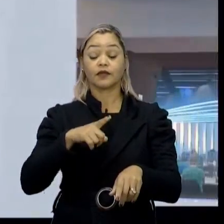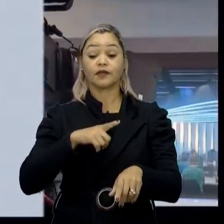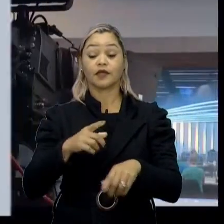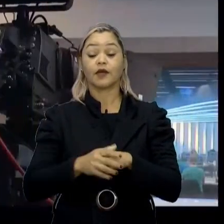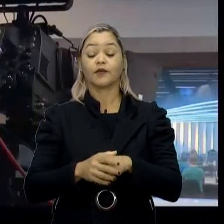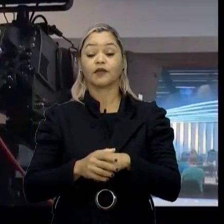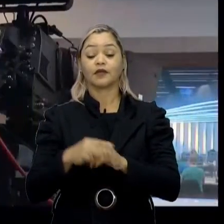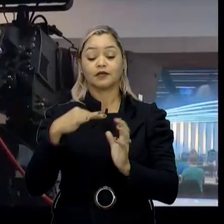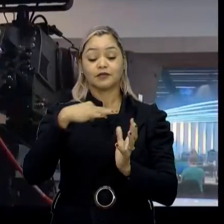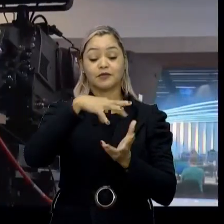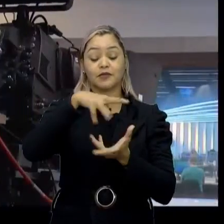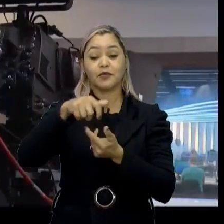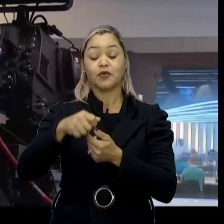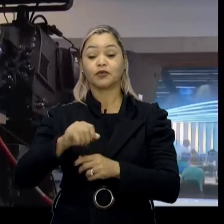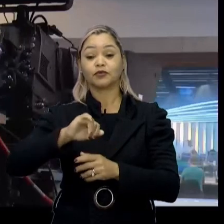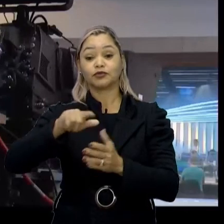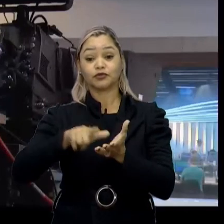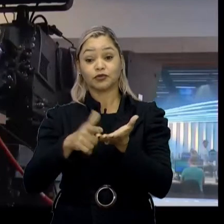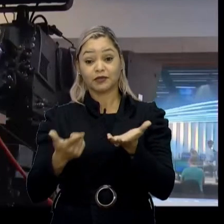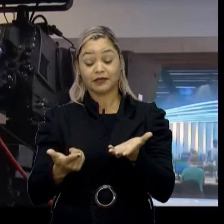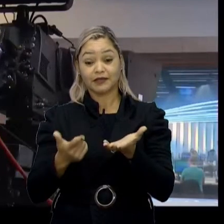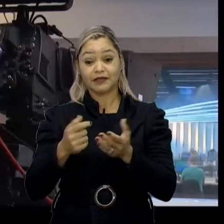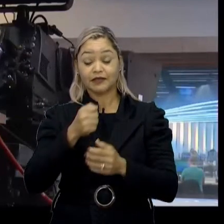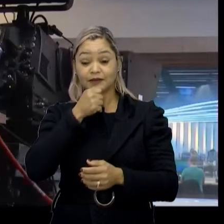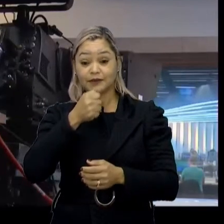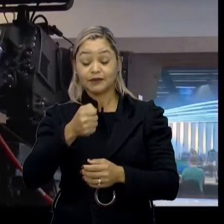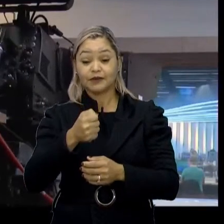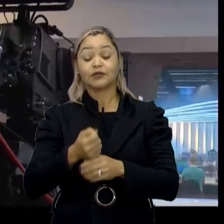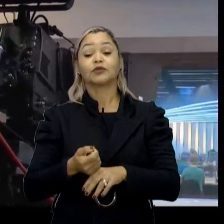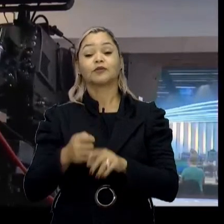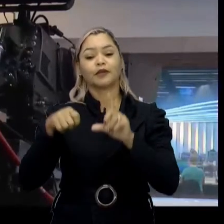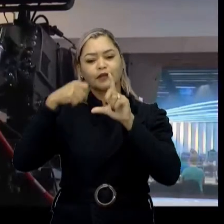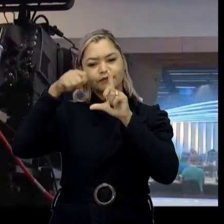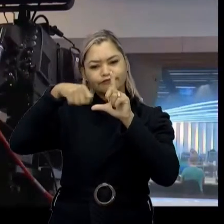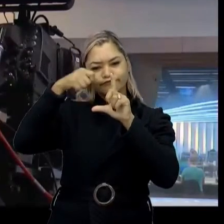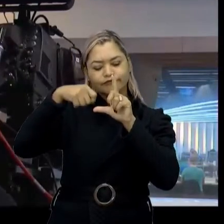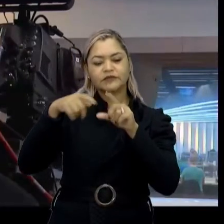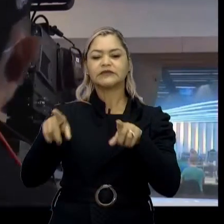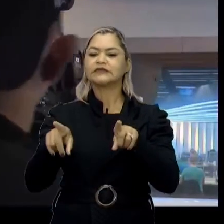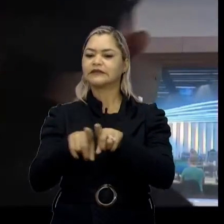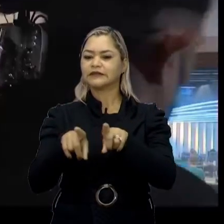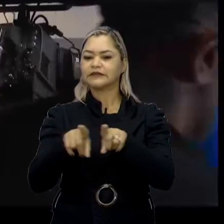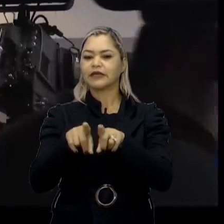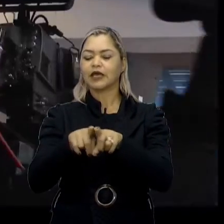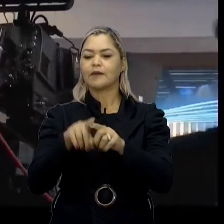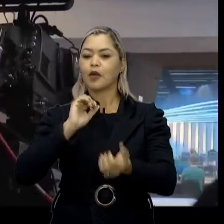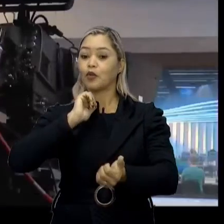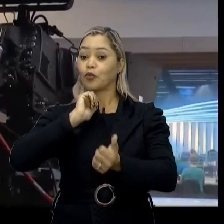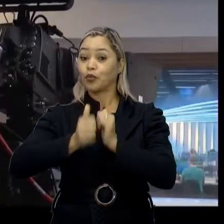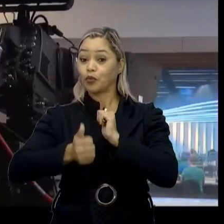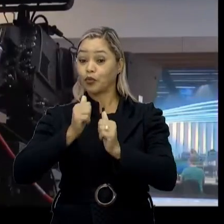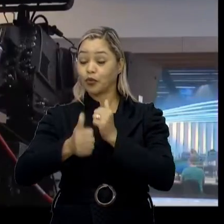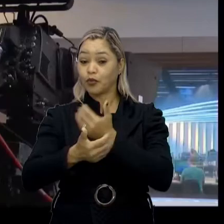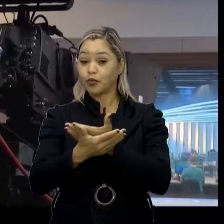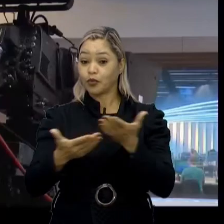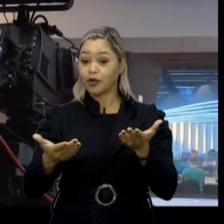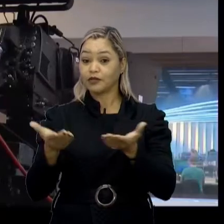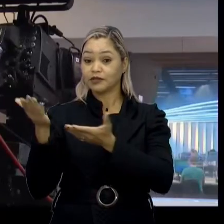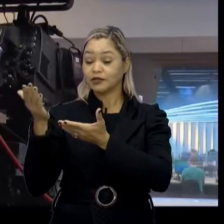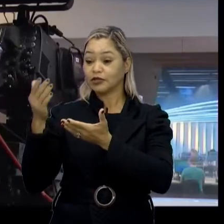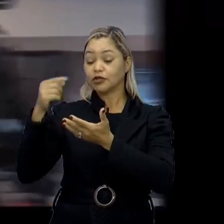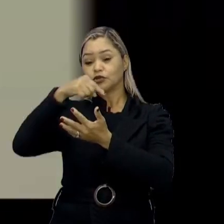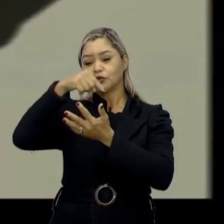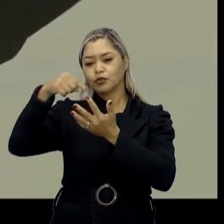nesse mundo do jornalismo por trás das câmeras e sempre trazendo nosso esporte aí de tudo que ele